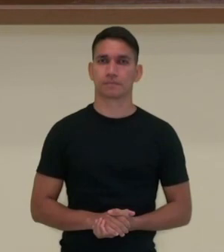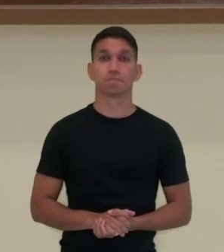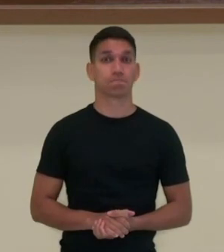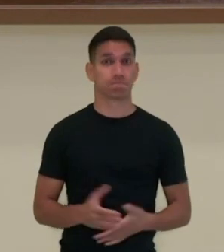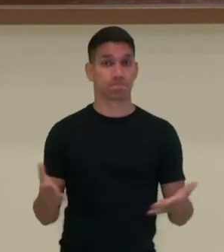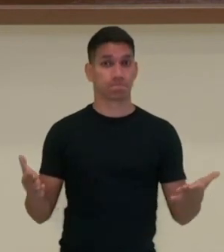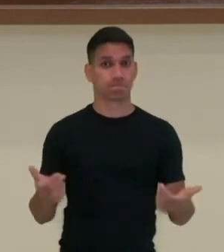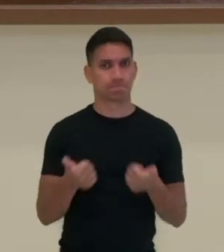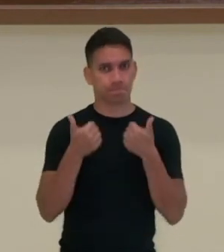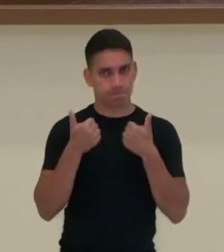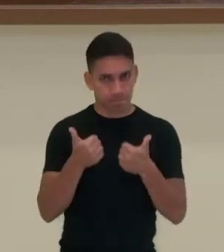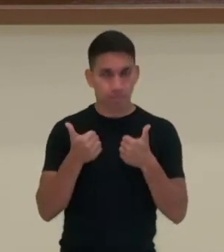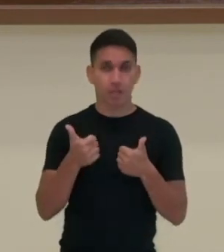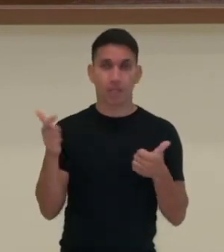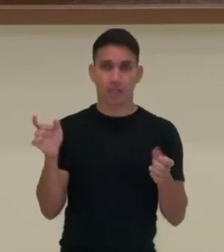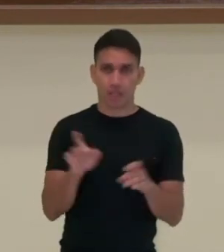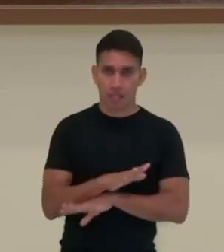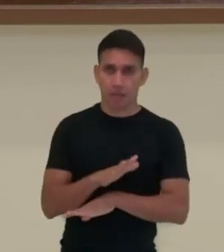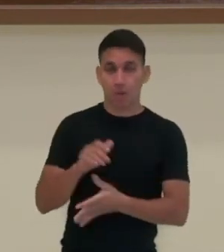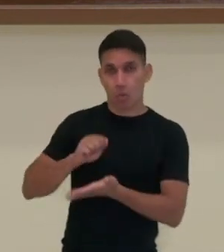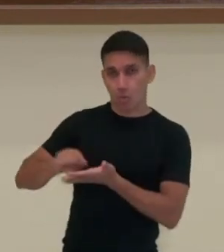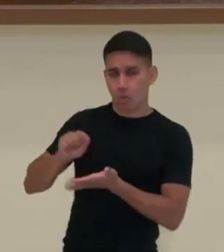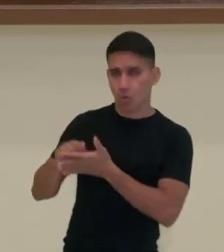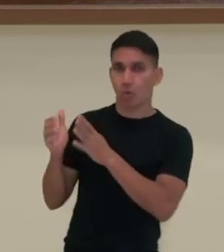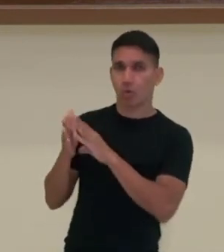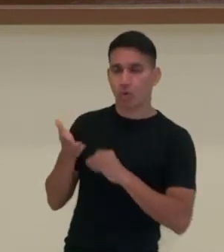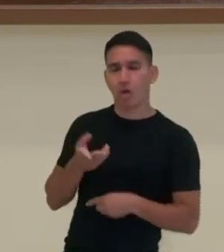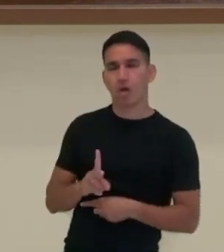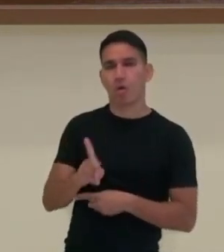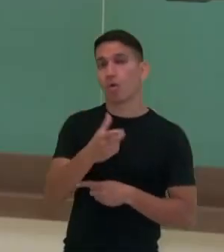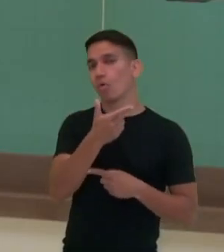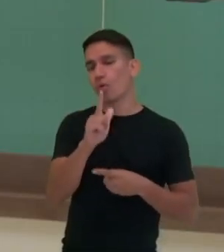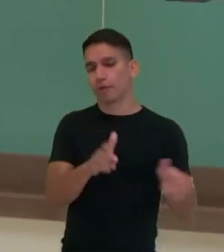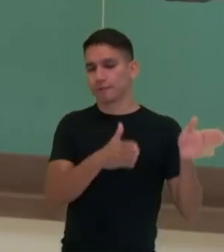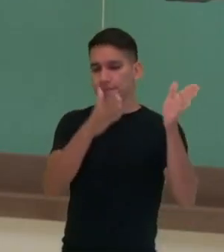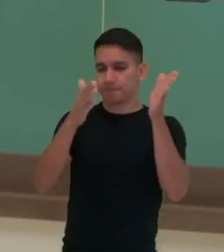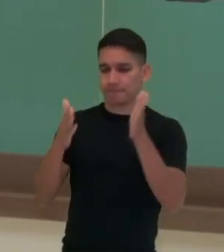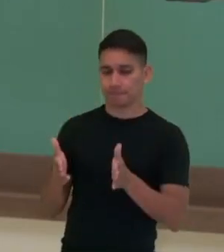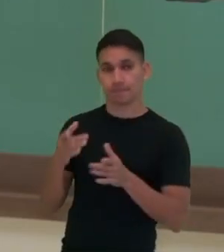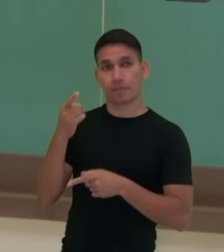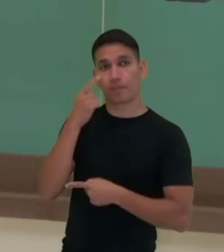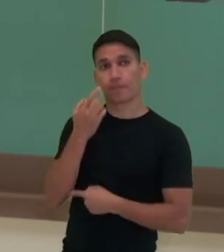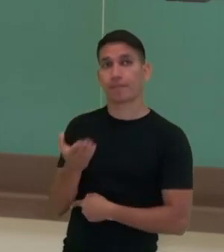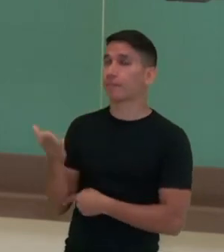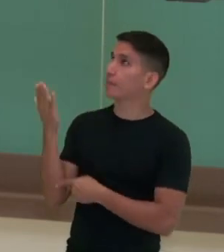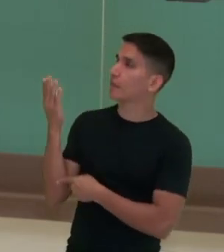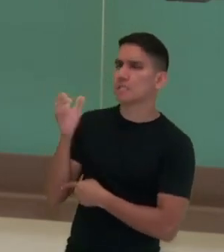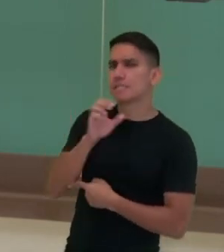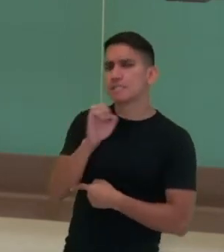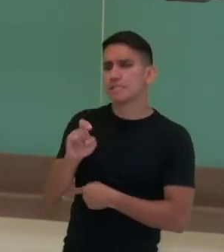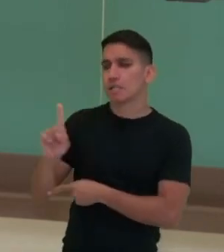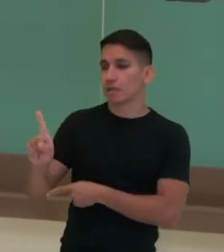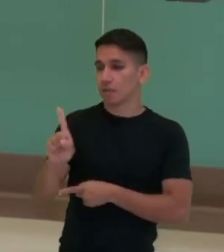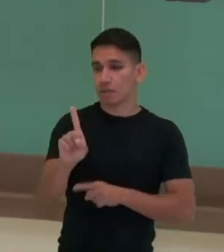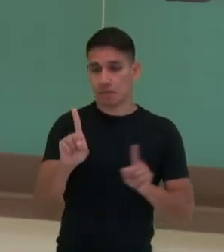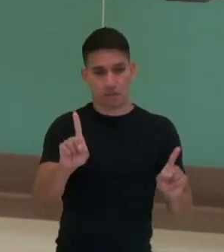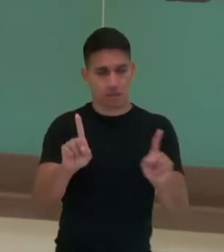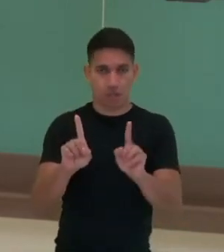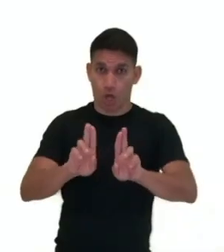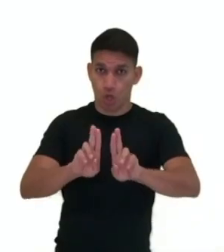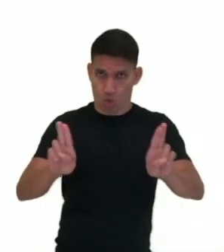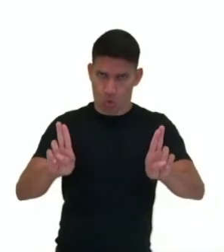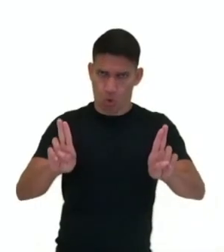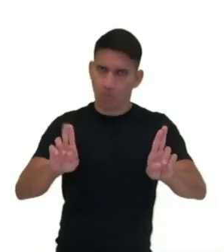Isso aí, conseguiu anotar? Vamos lá, continuando, mais um passo. Se os personagens tiverem